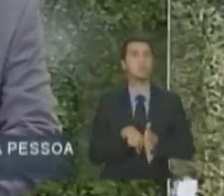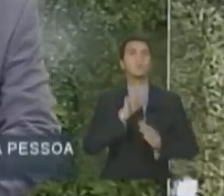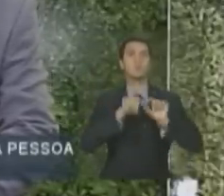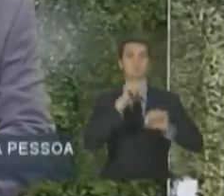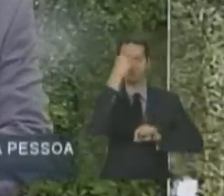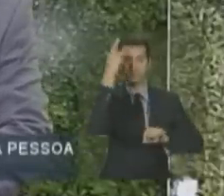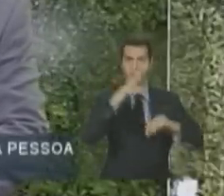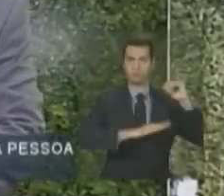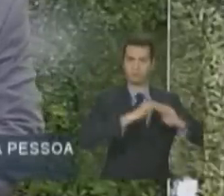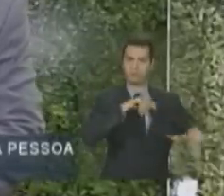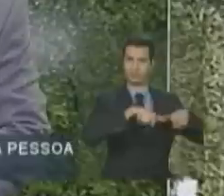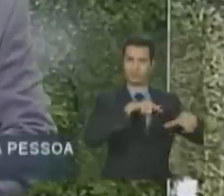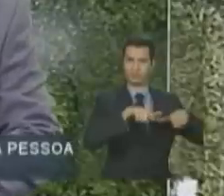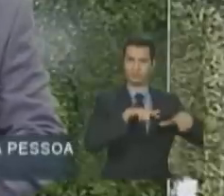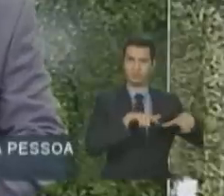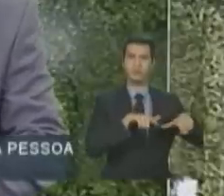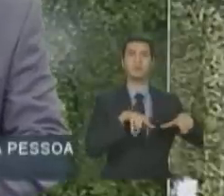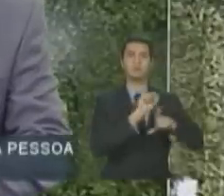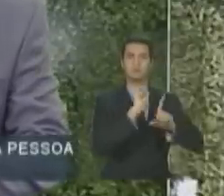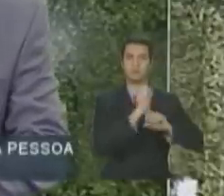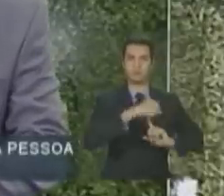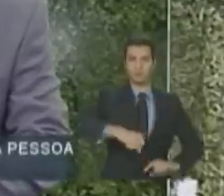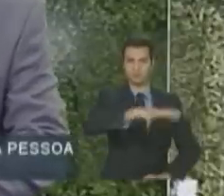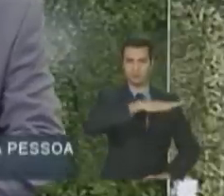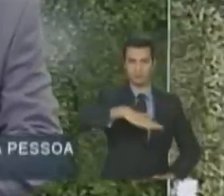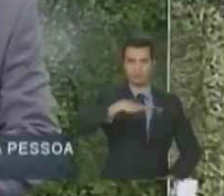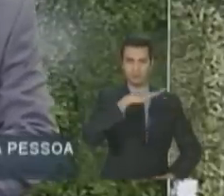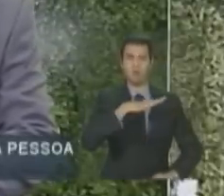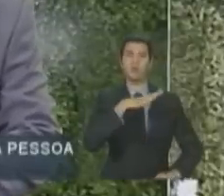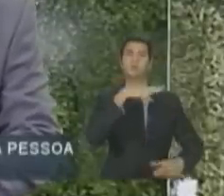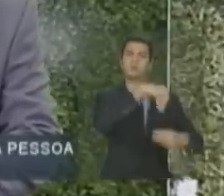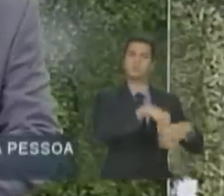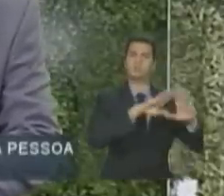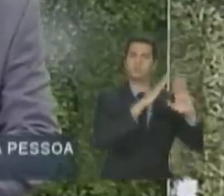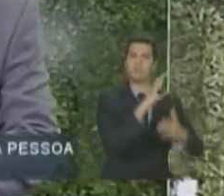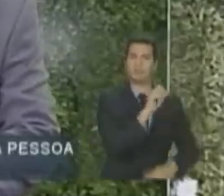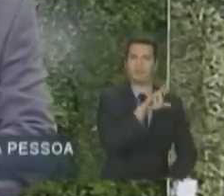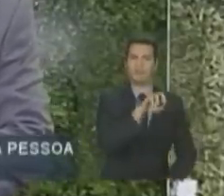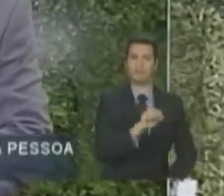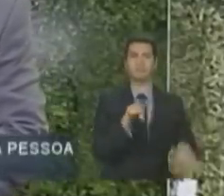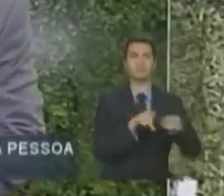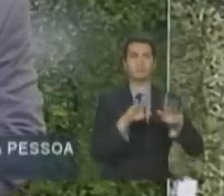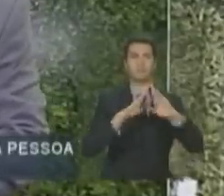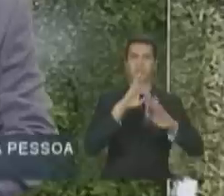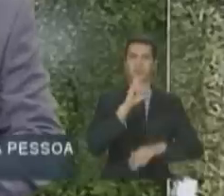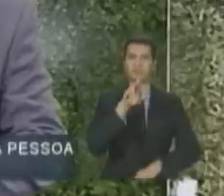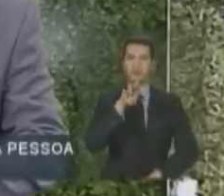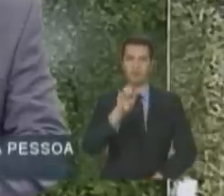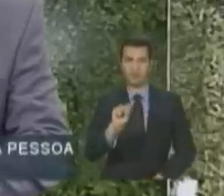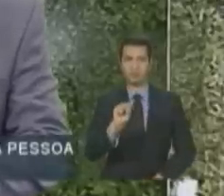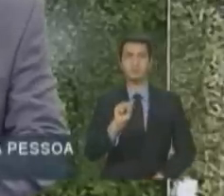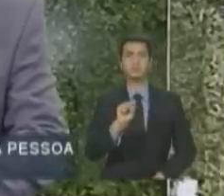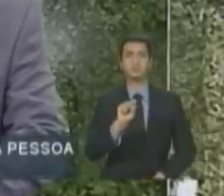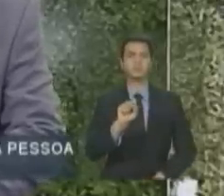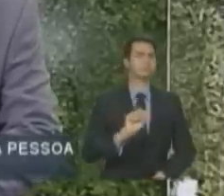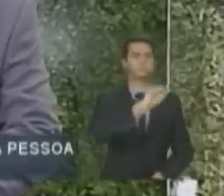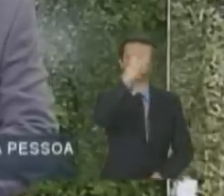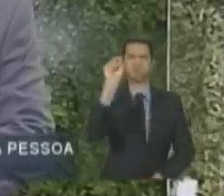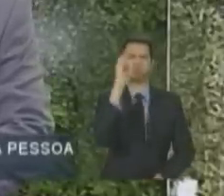que estão hoje nos CRAs e nos CREAs, espalhados por essa grande rede qualificada que funciona bem em todo o Brasil.